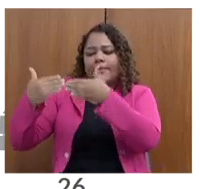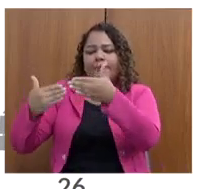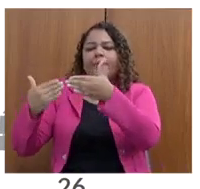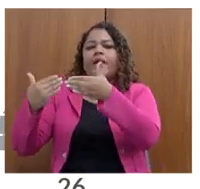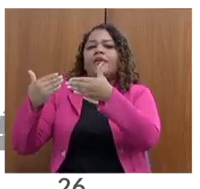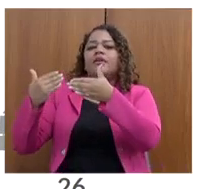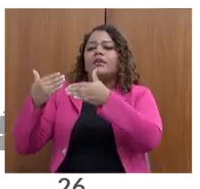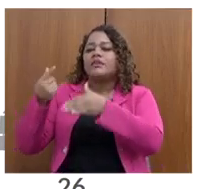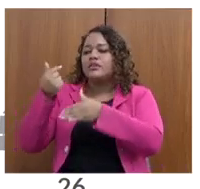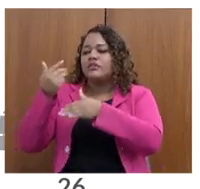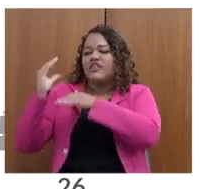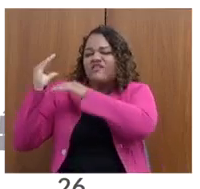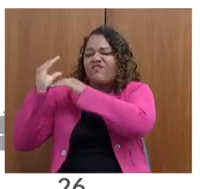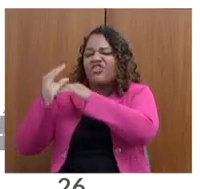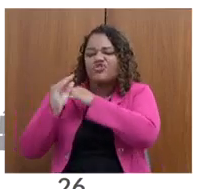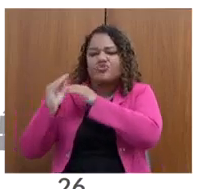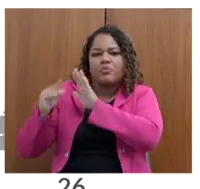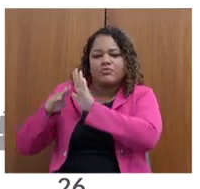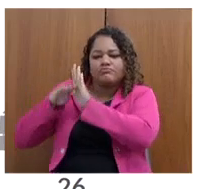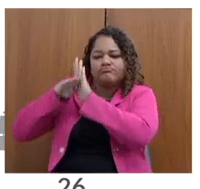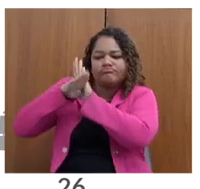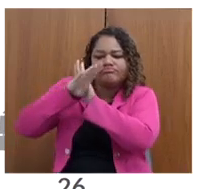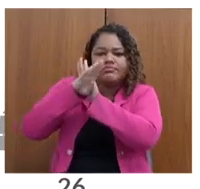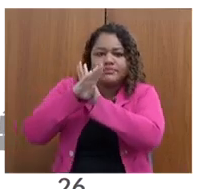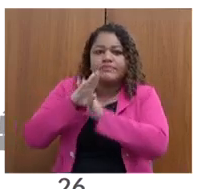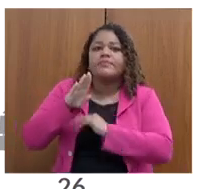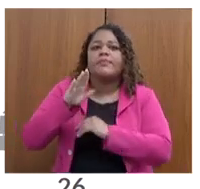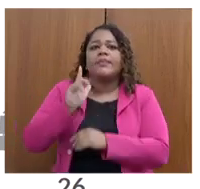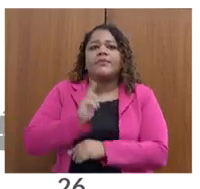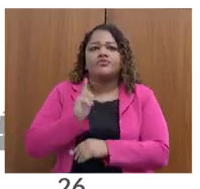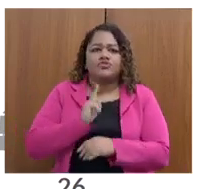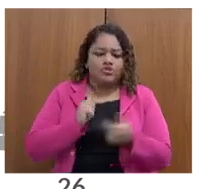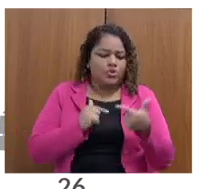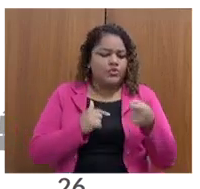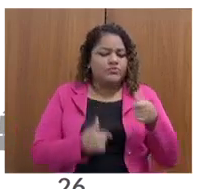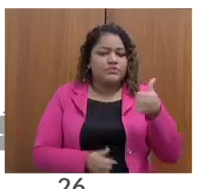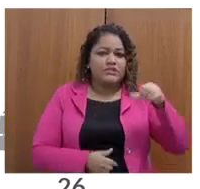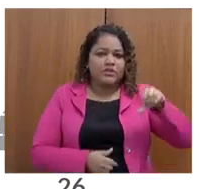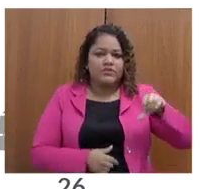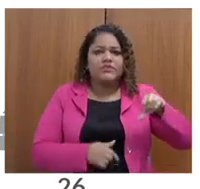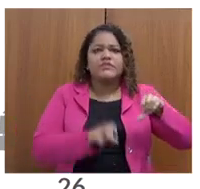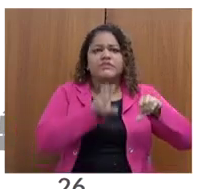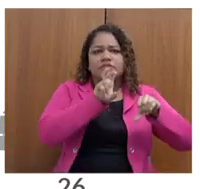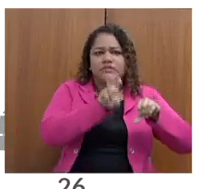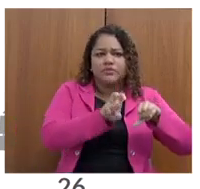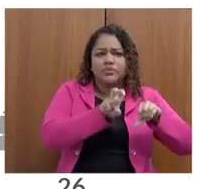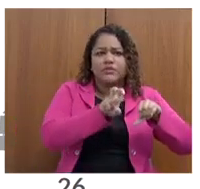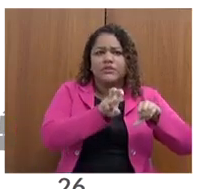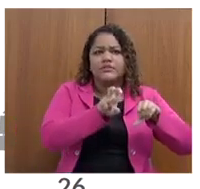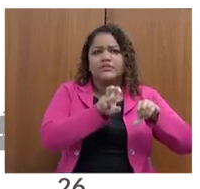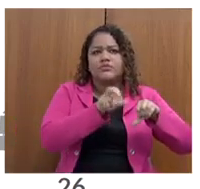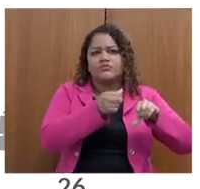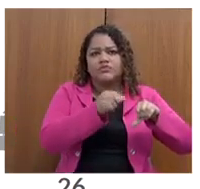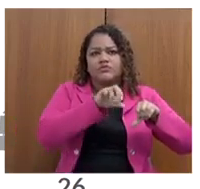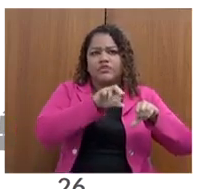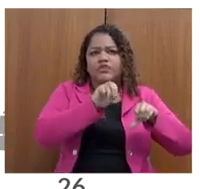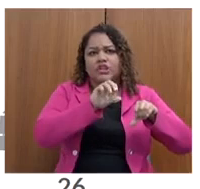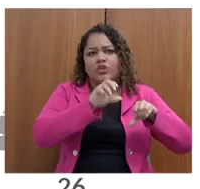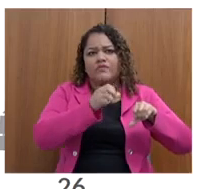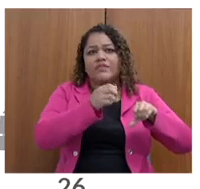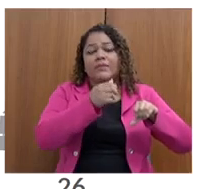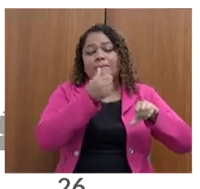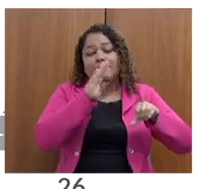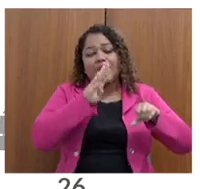nós tínhamos aí 55,96 bilhões de reais passamos aí pelo